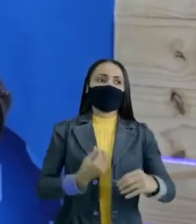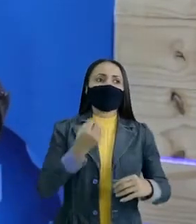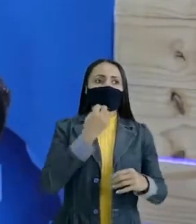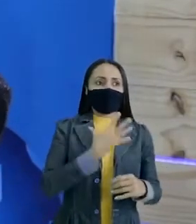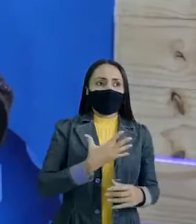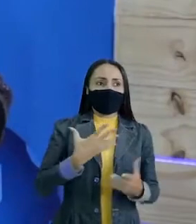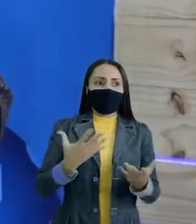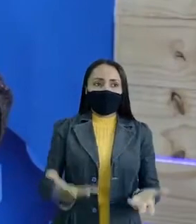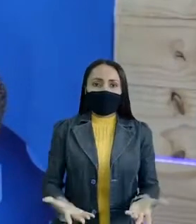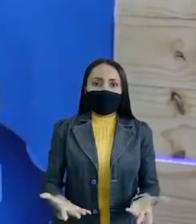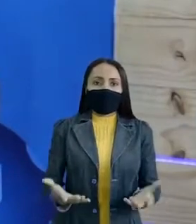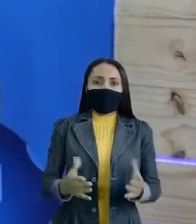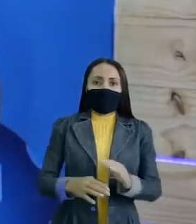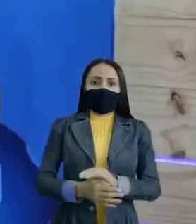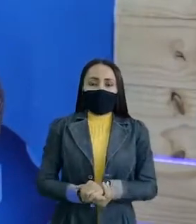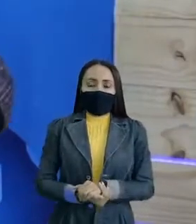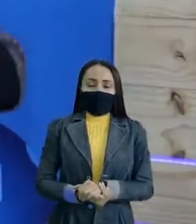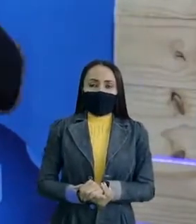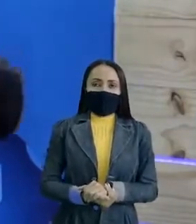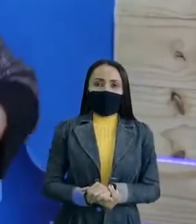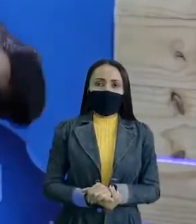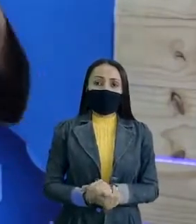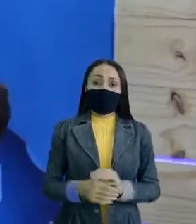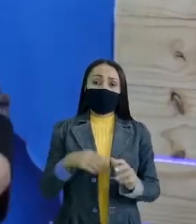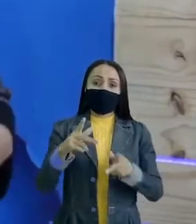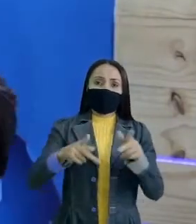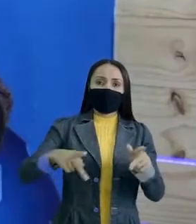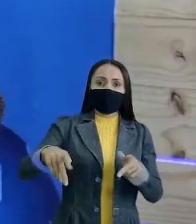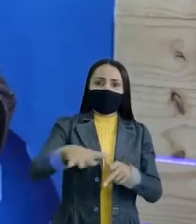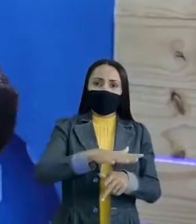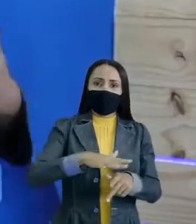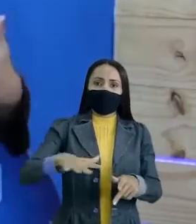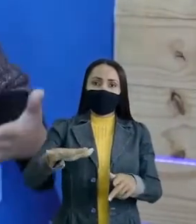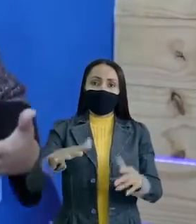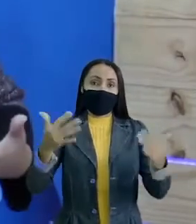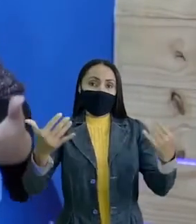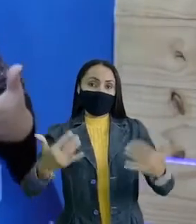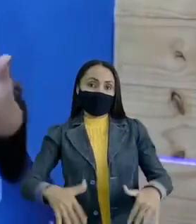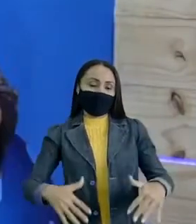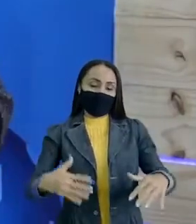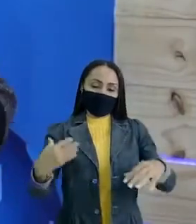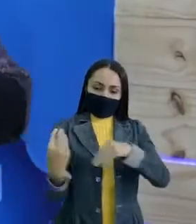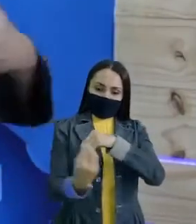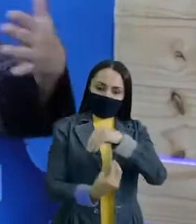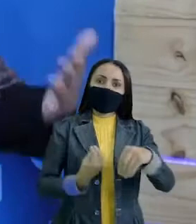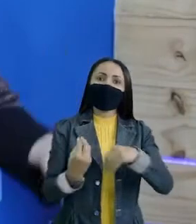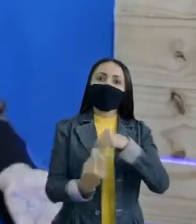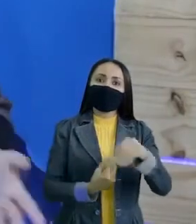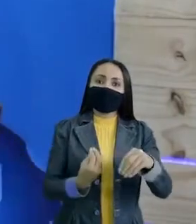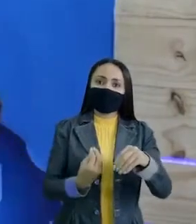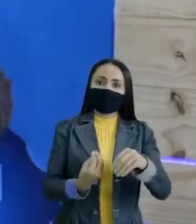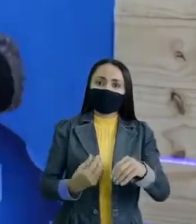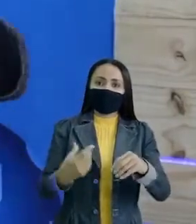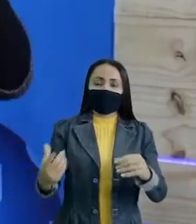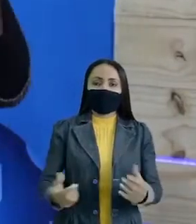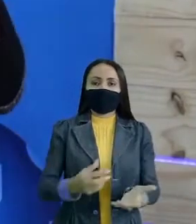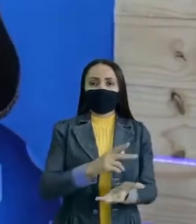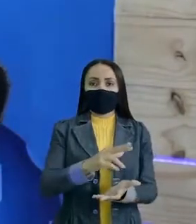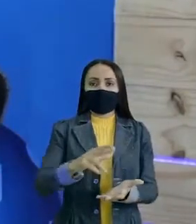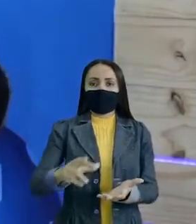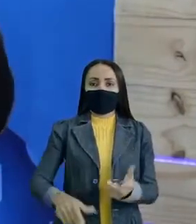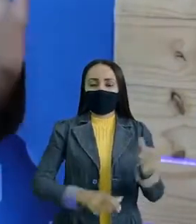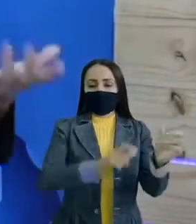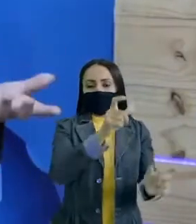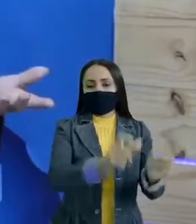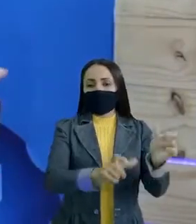essa mistura se chama miscigenada, tá? É um povo bastante misturados. Inúmeras raças